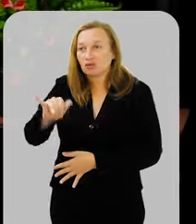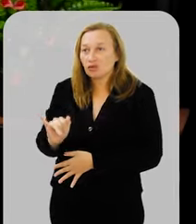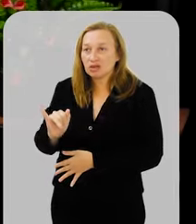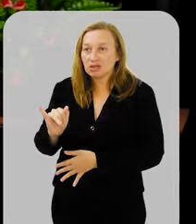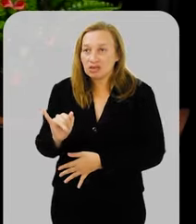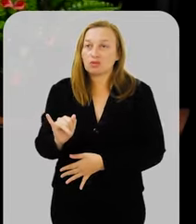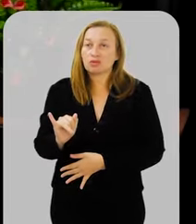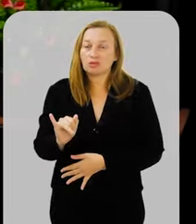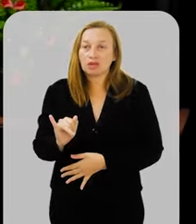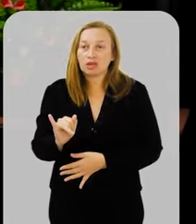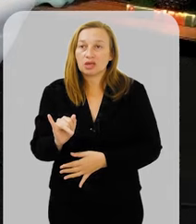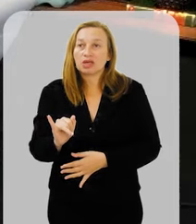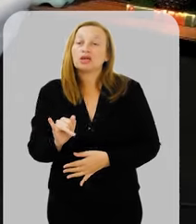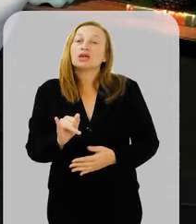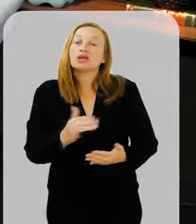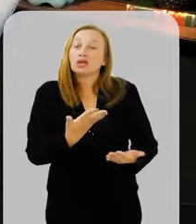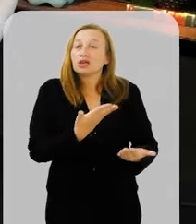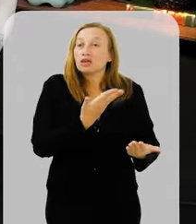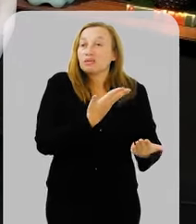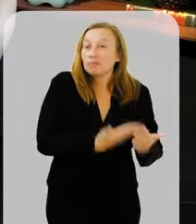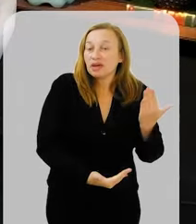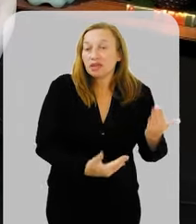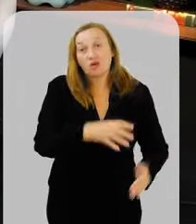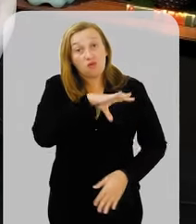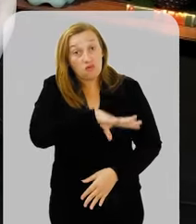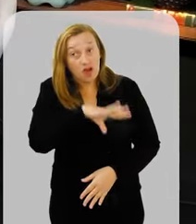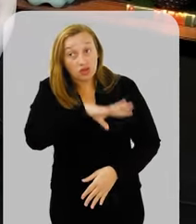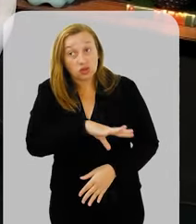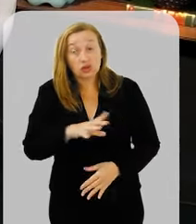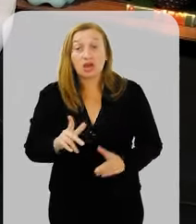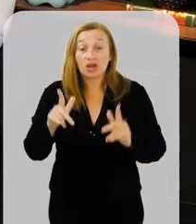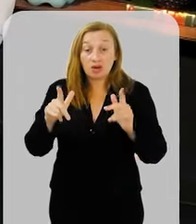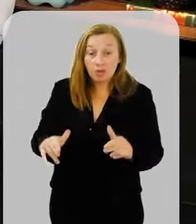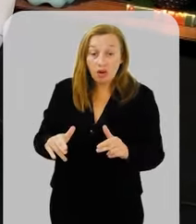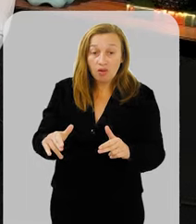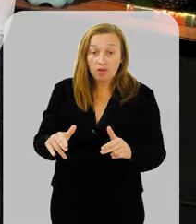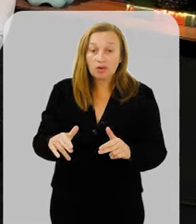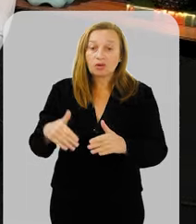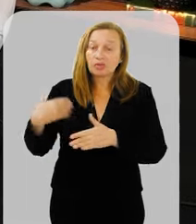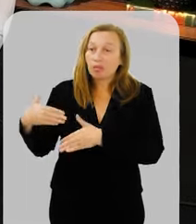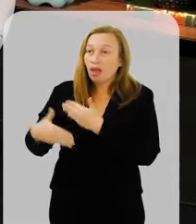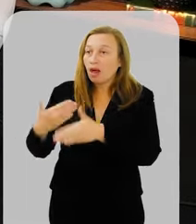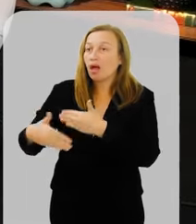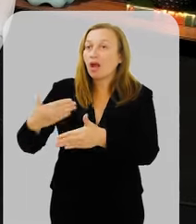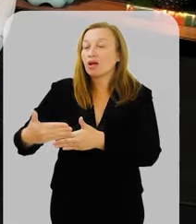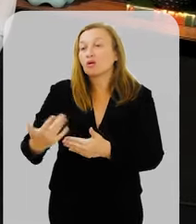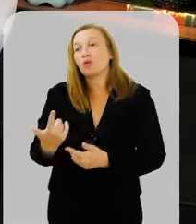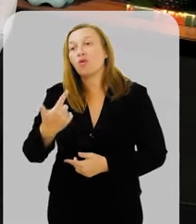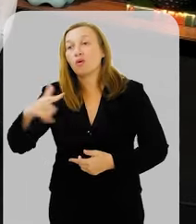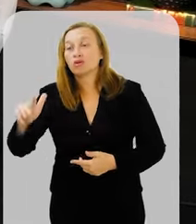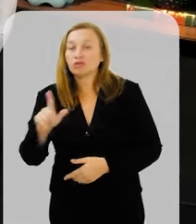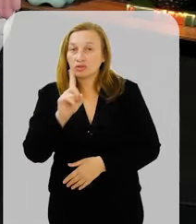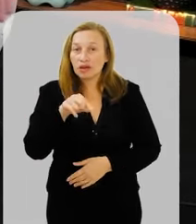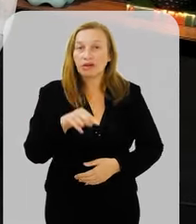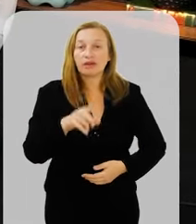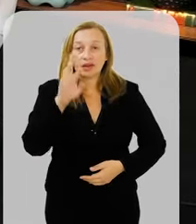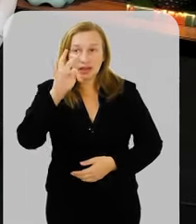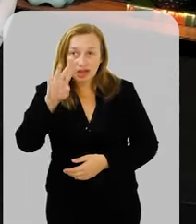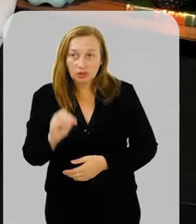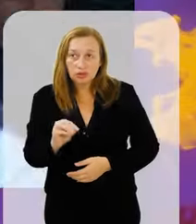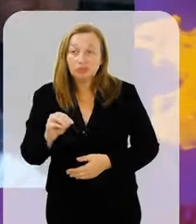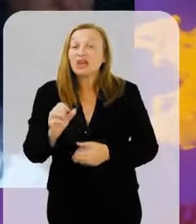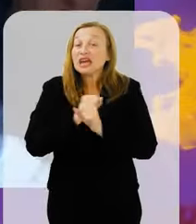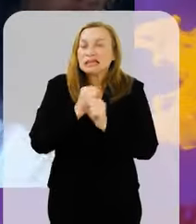Iguaçu, que acabou eliminando o Vasco. Com certeza. E é assim também com o Audax, né? Que tem feito um trabalho ao longo de anos bem profissional. Não é isso aí,